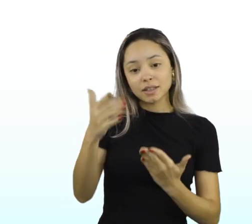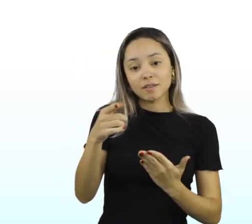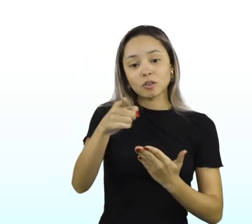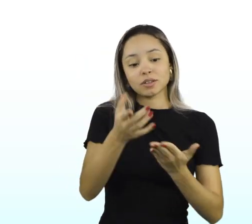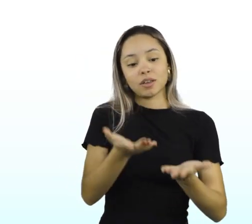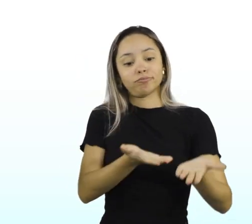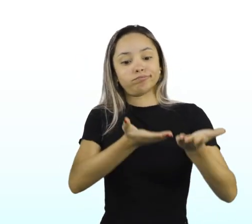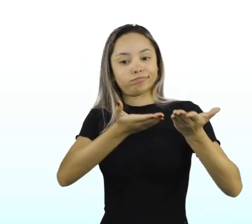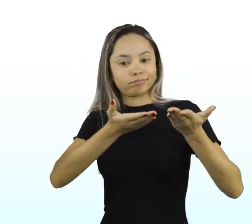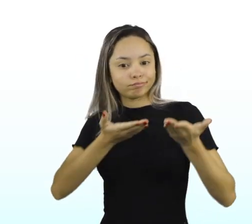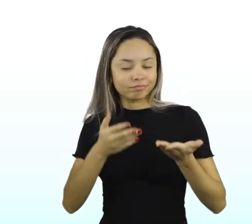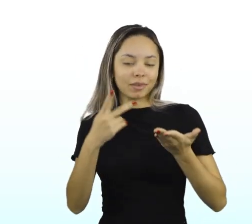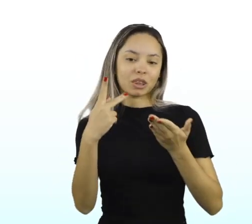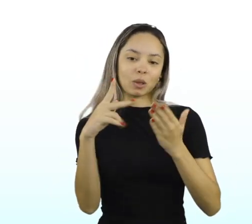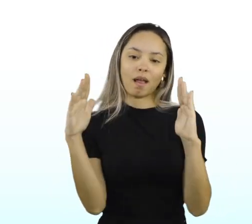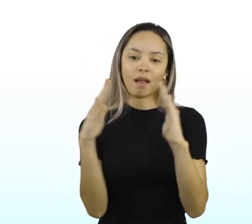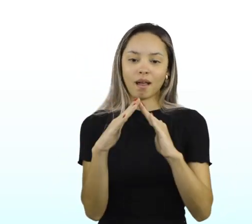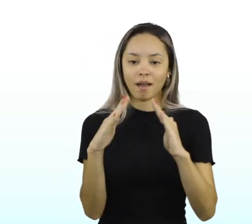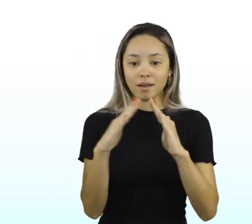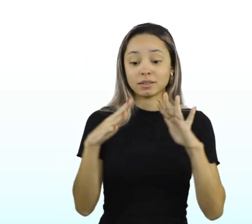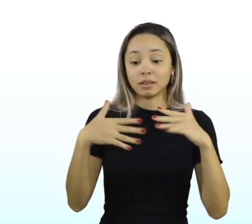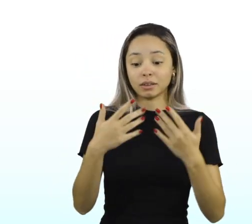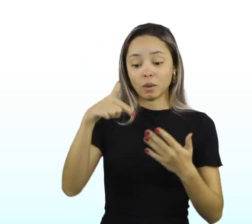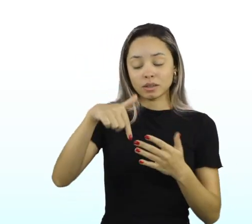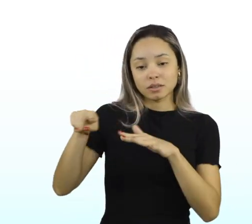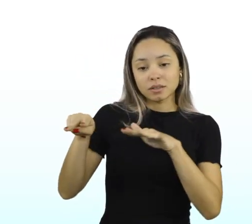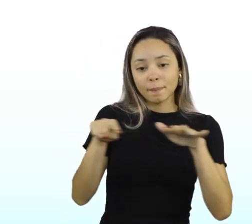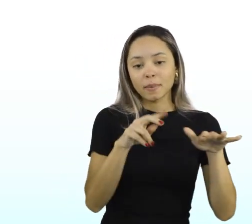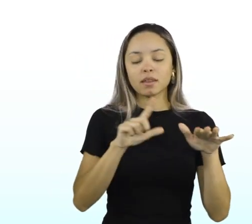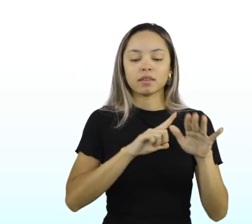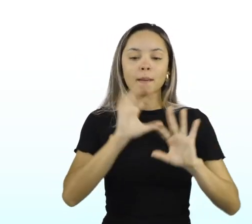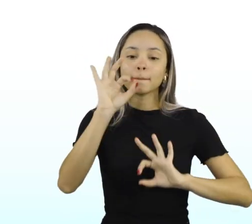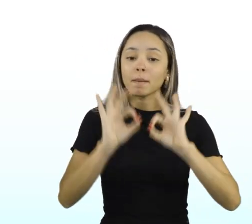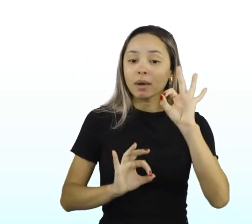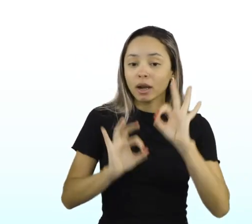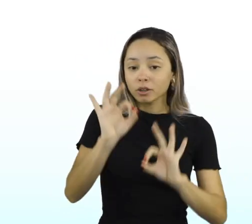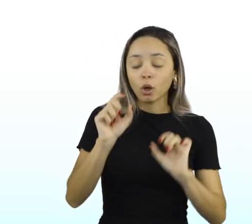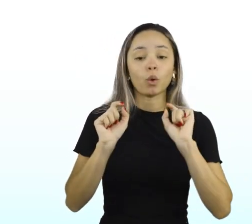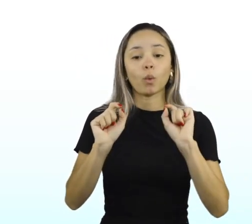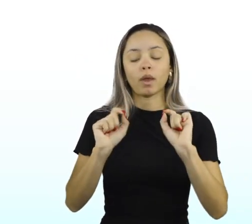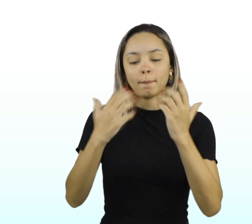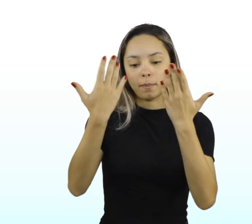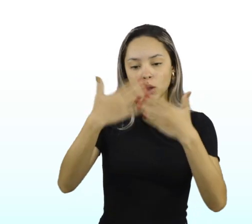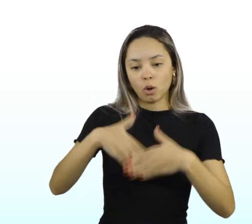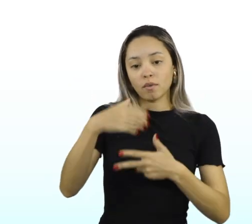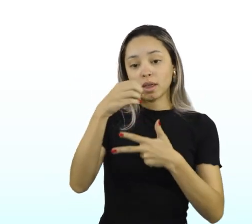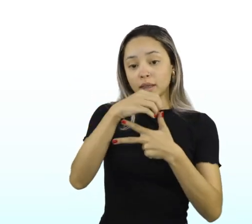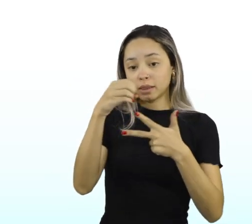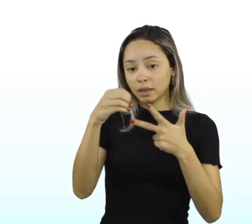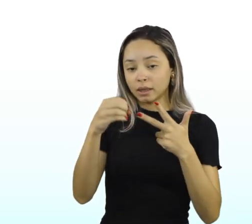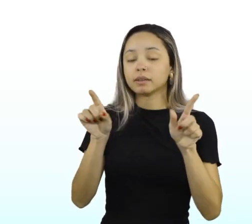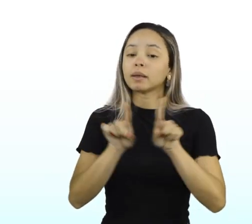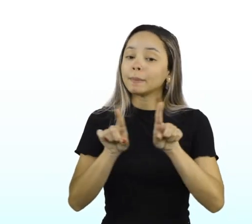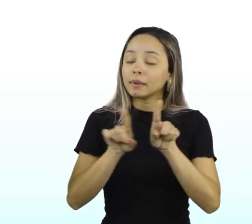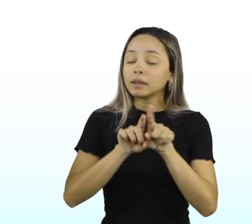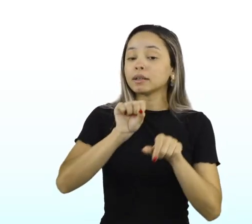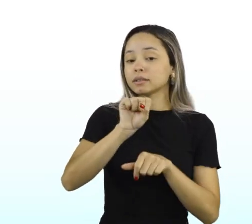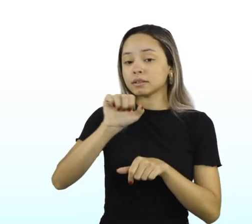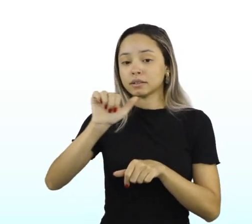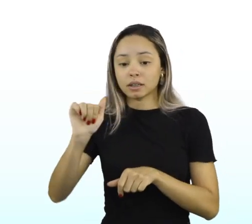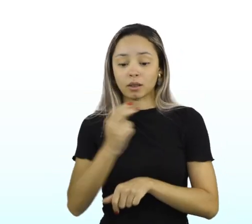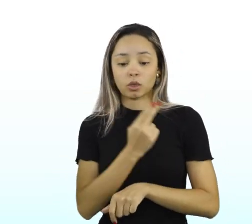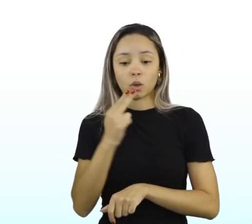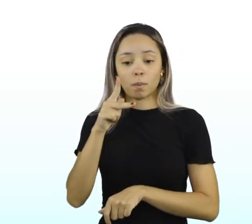nessas próximas semanas iremos iniciar um preparatório para a sua prova do Enem e a sua prova do SSA. Eu me